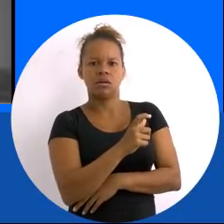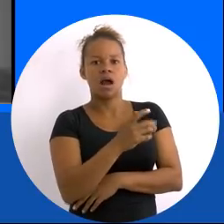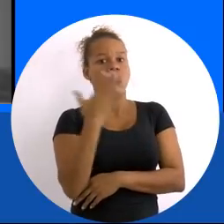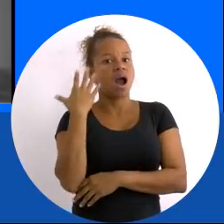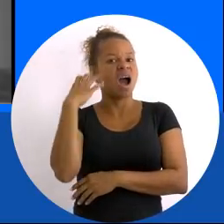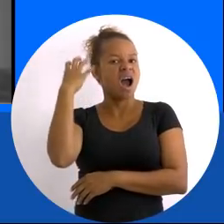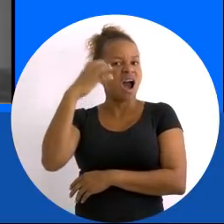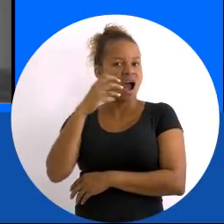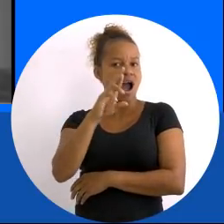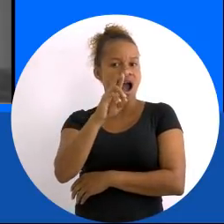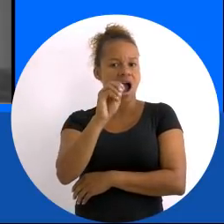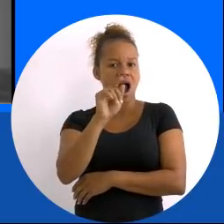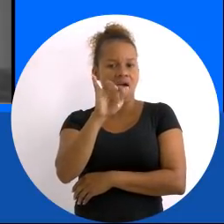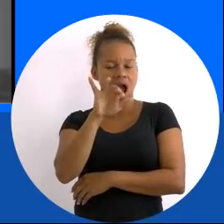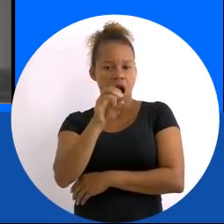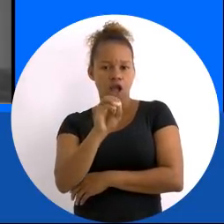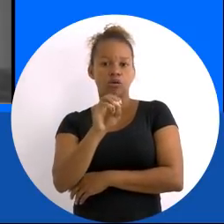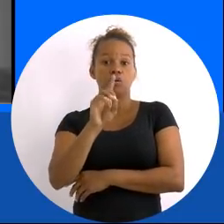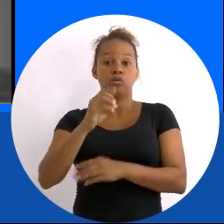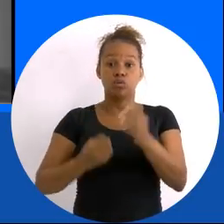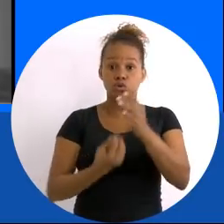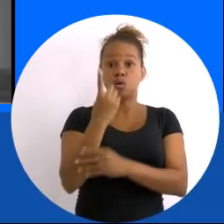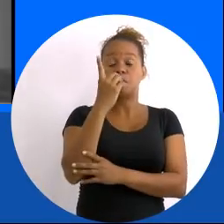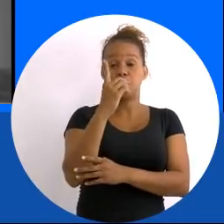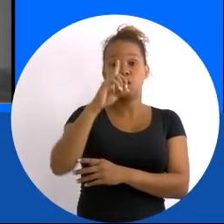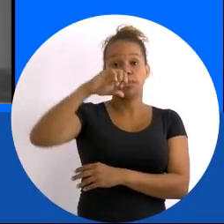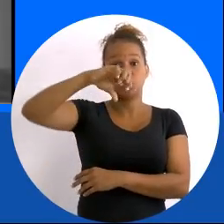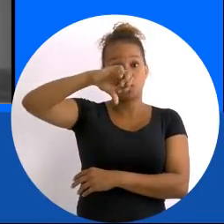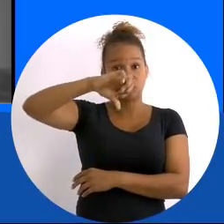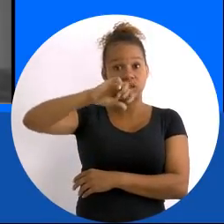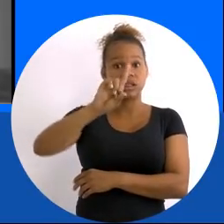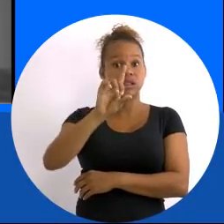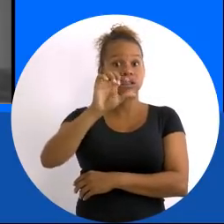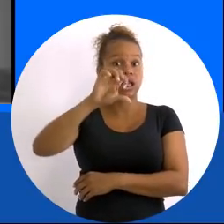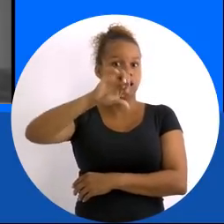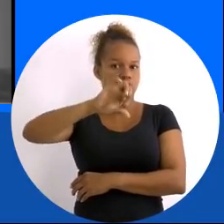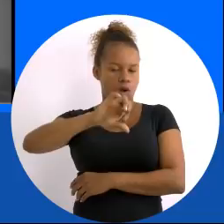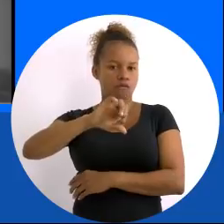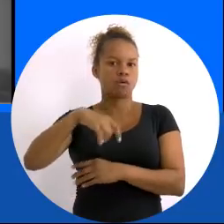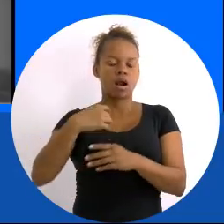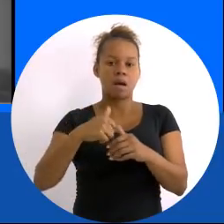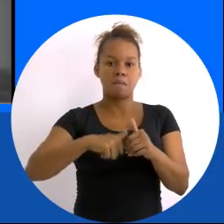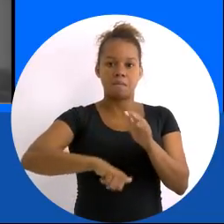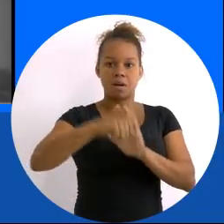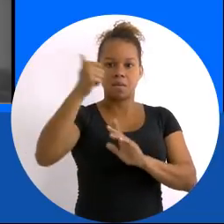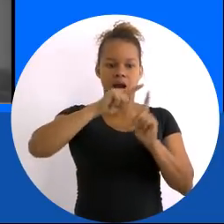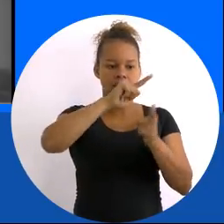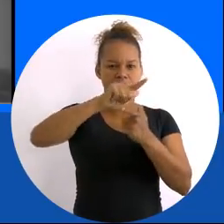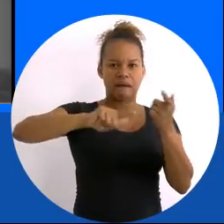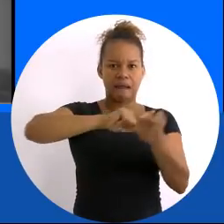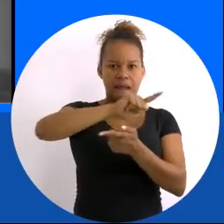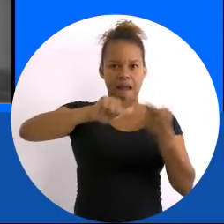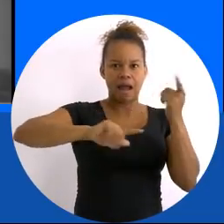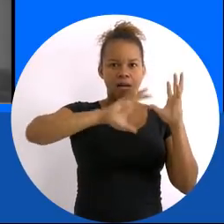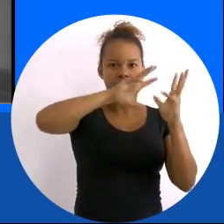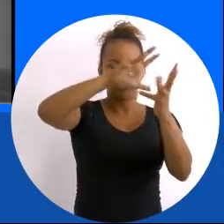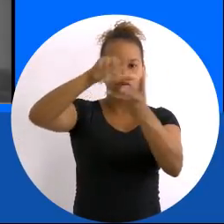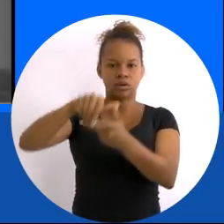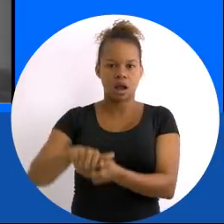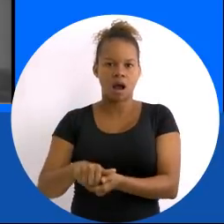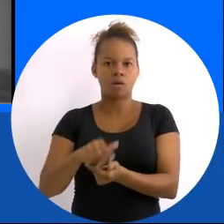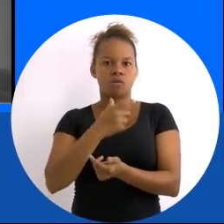do rádio mesmo surgiu apenas em 1919, quando após a Primeira Guerra Mundial, a